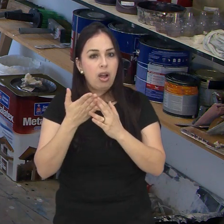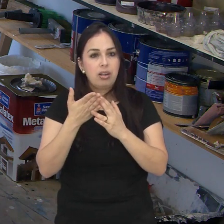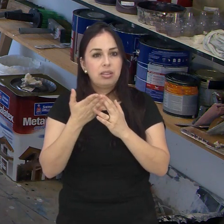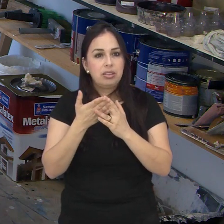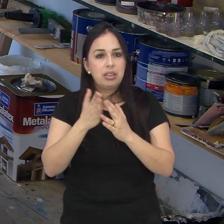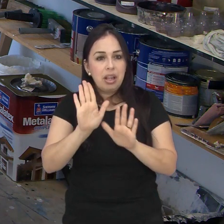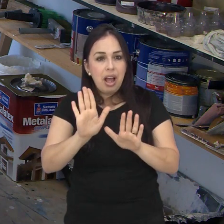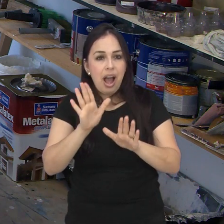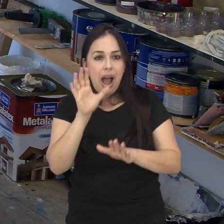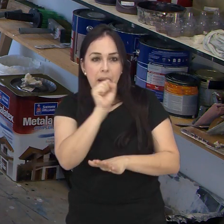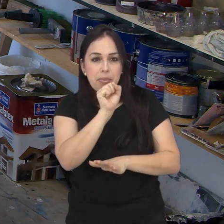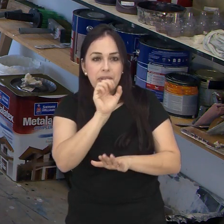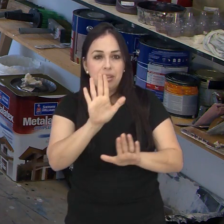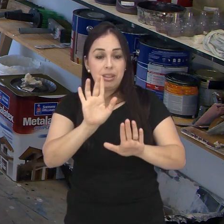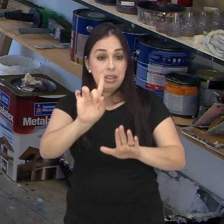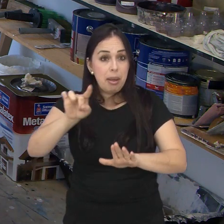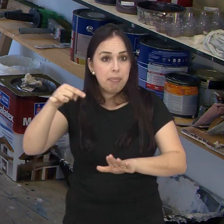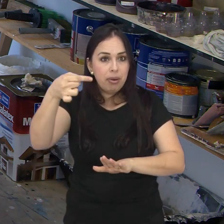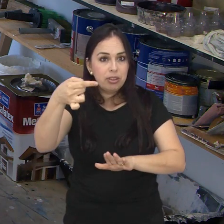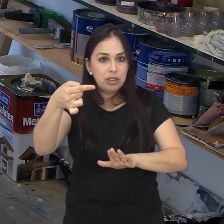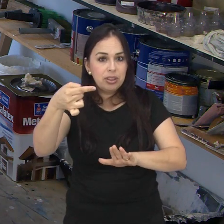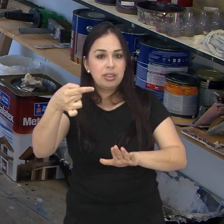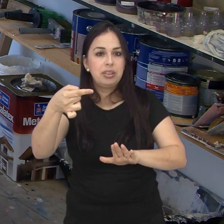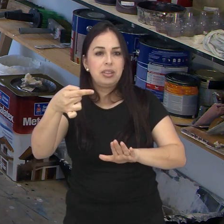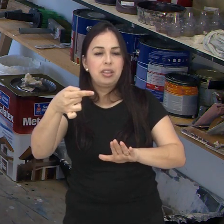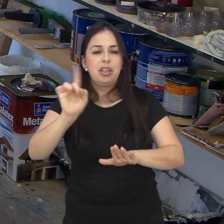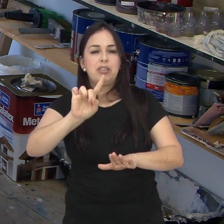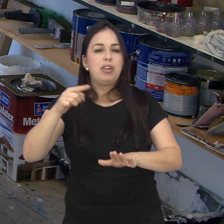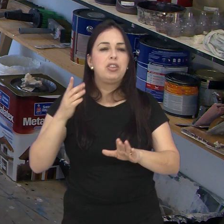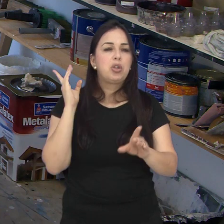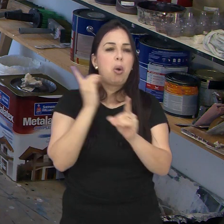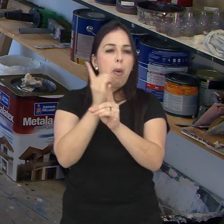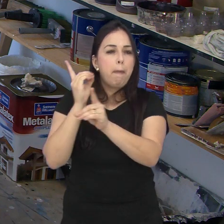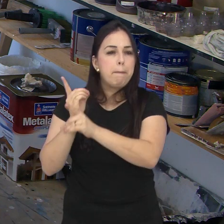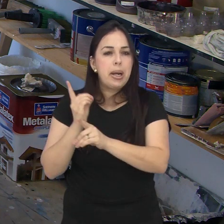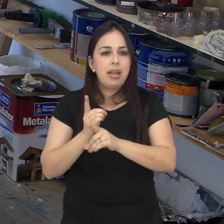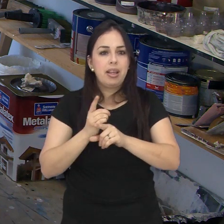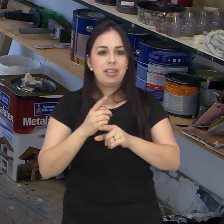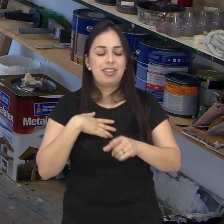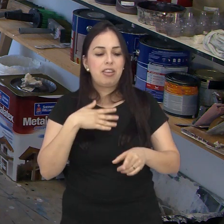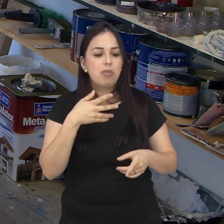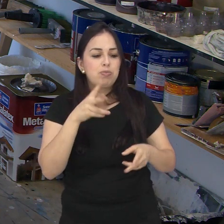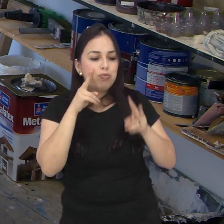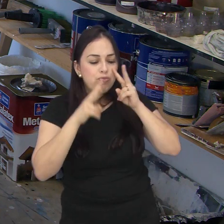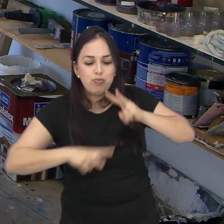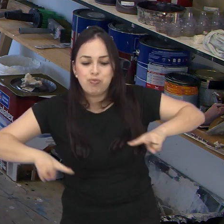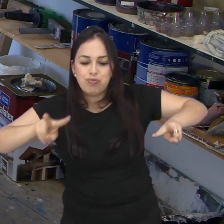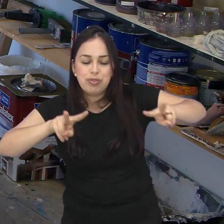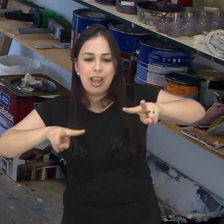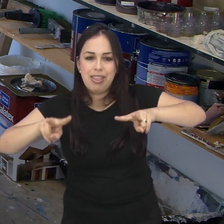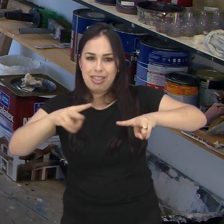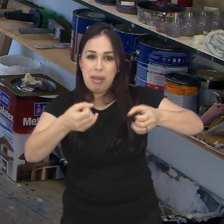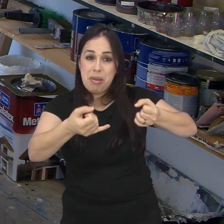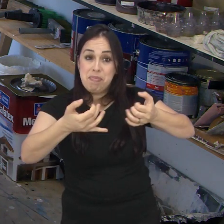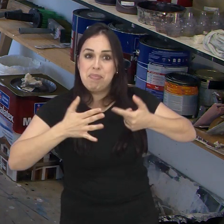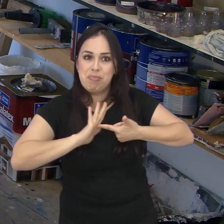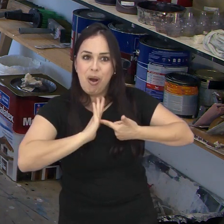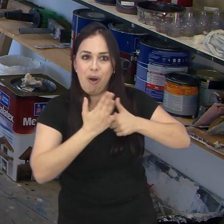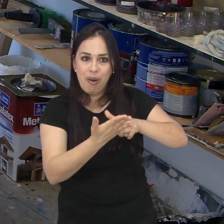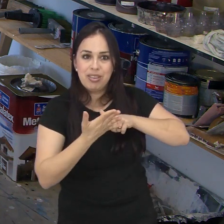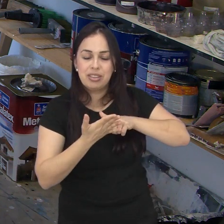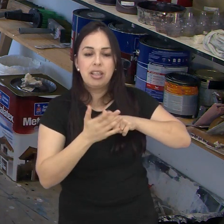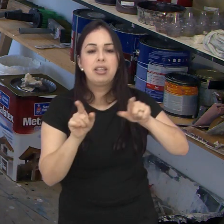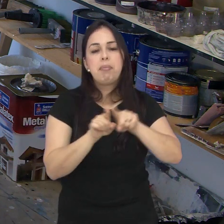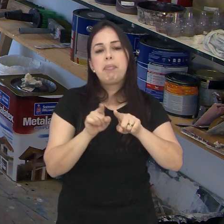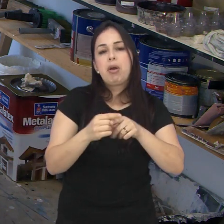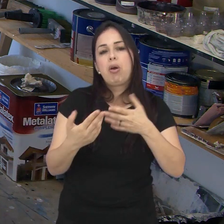Esse bloco, no próximo, a gente tá no ateliê dela. Então, assim, a gente vai descobrir o seu ateliê, você guia a gente por